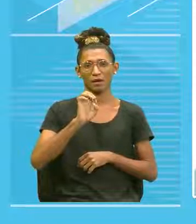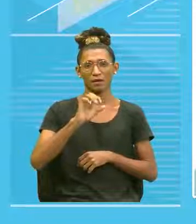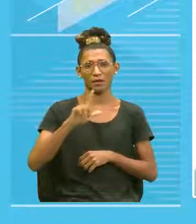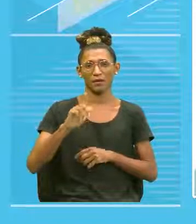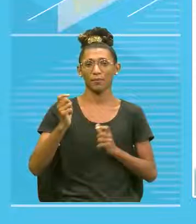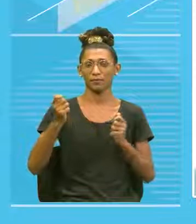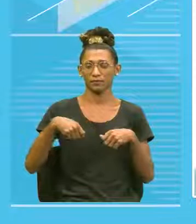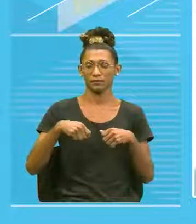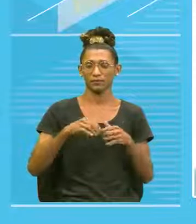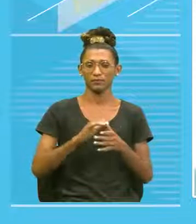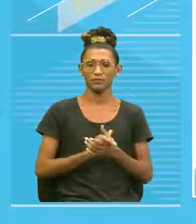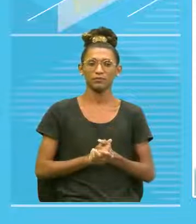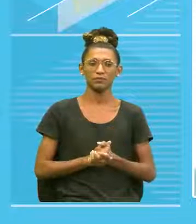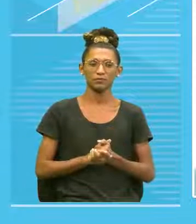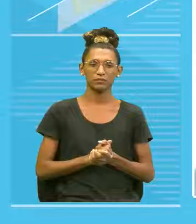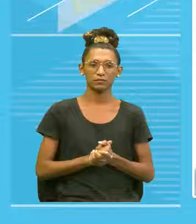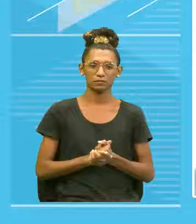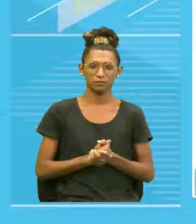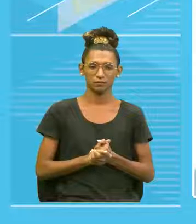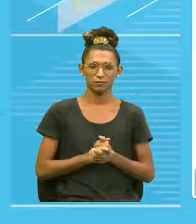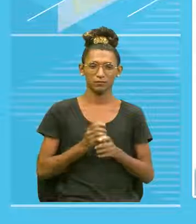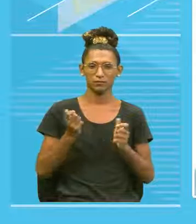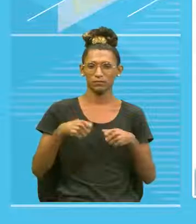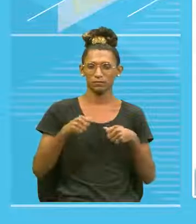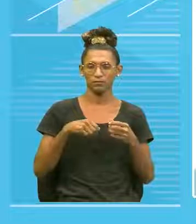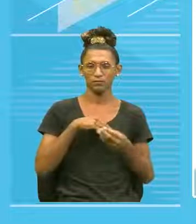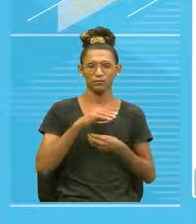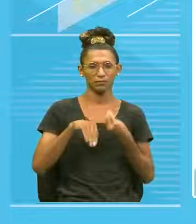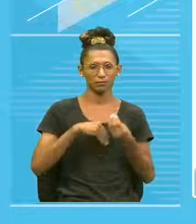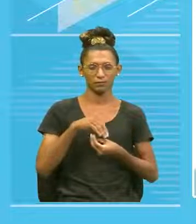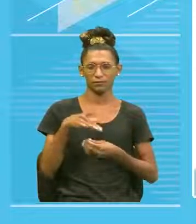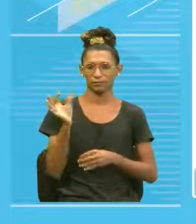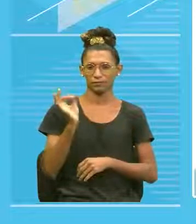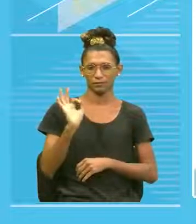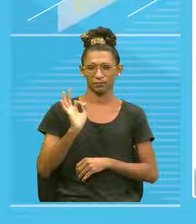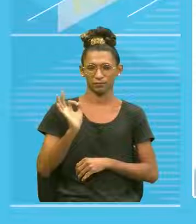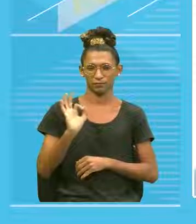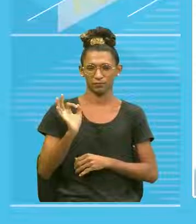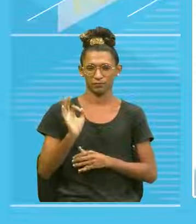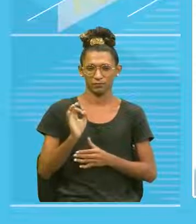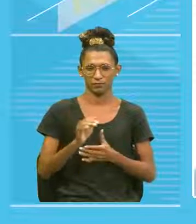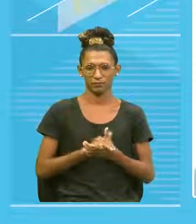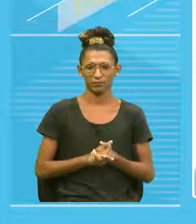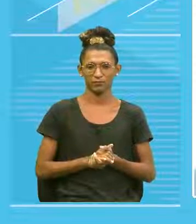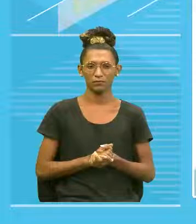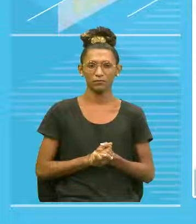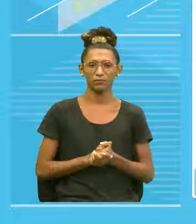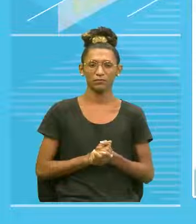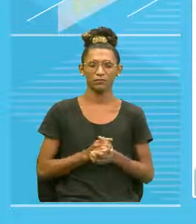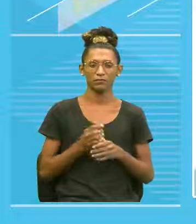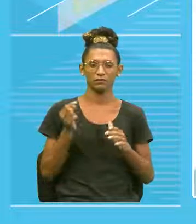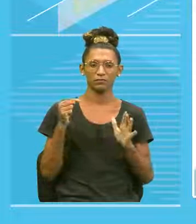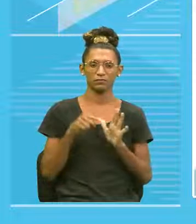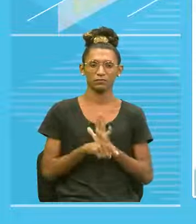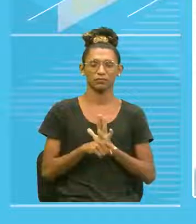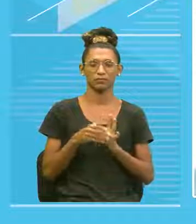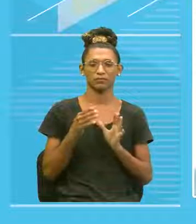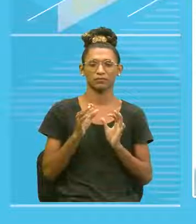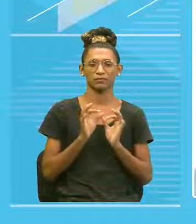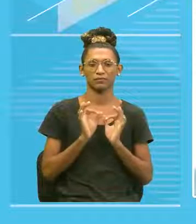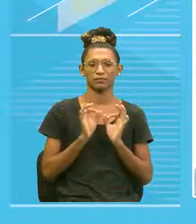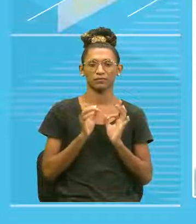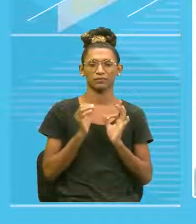sem ser pré preciso misturar na composição excelente pergunta Jorge